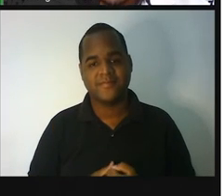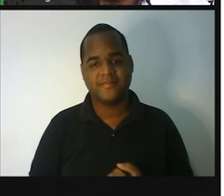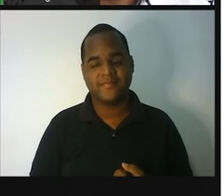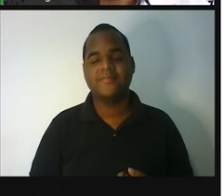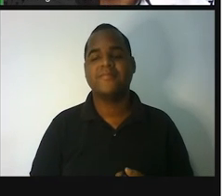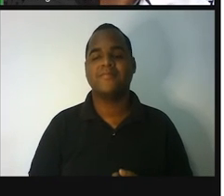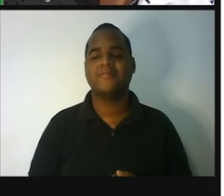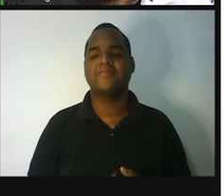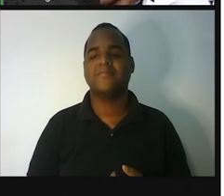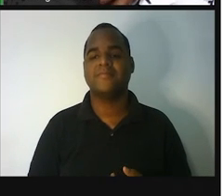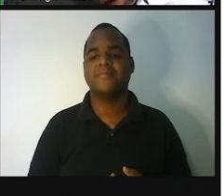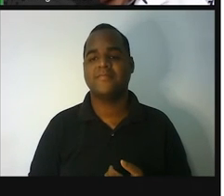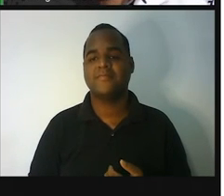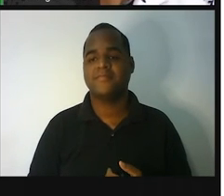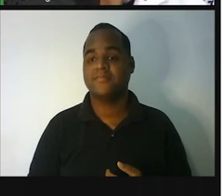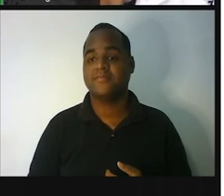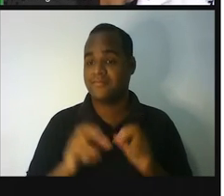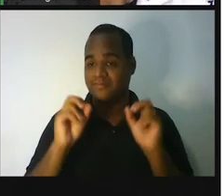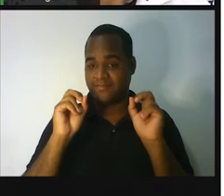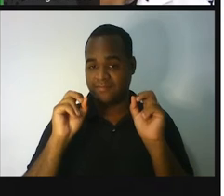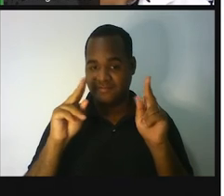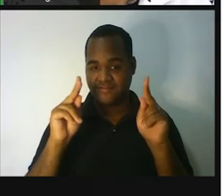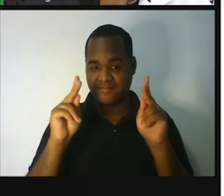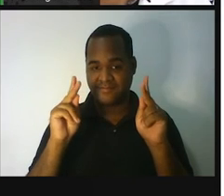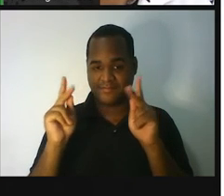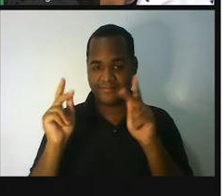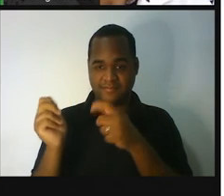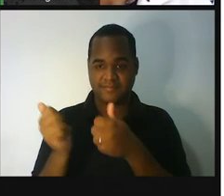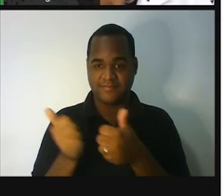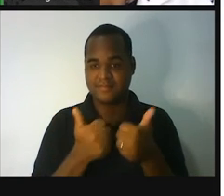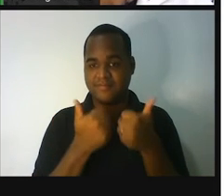chegarmos tranquilo